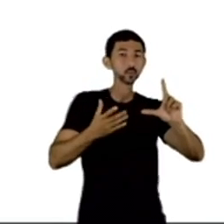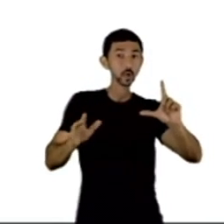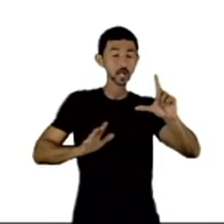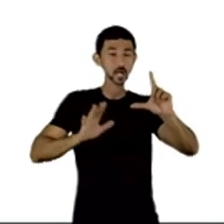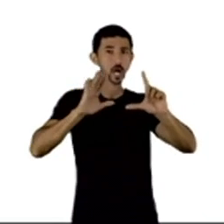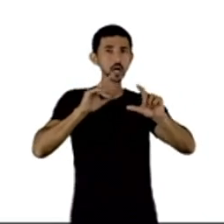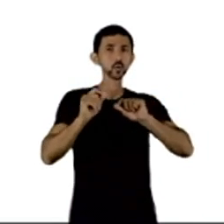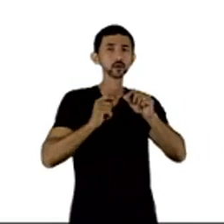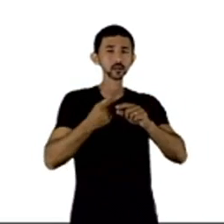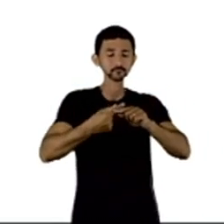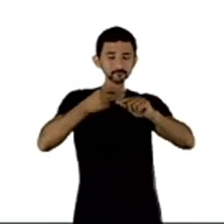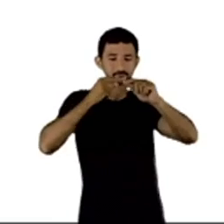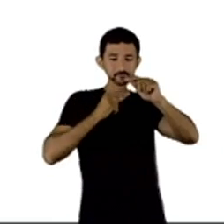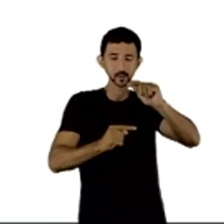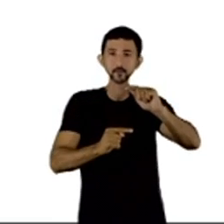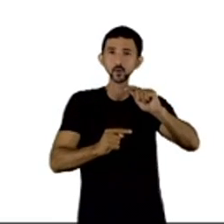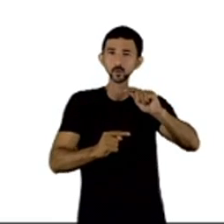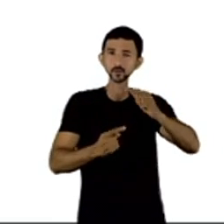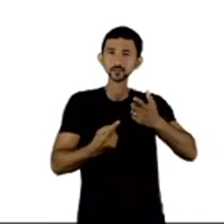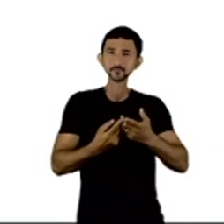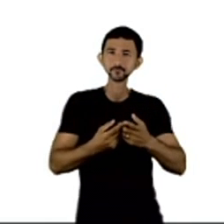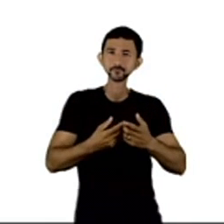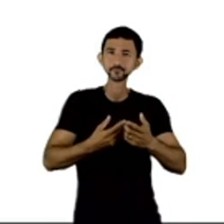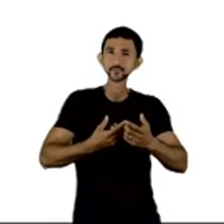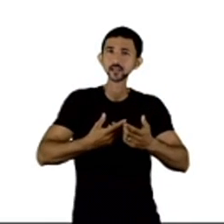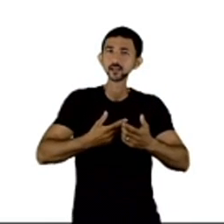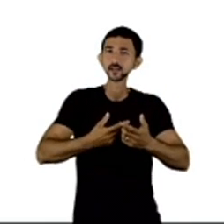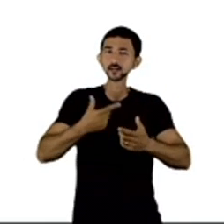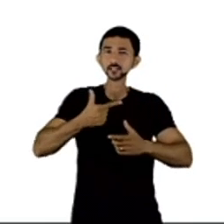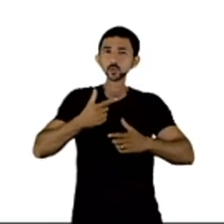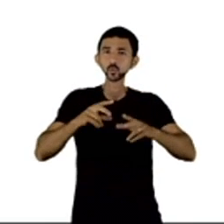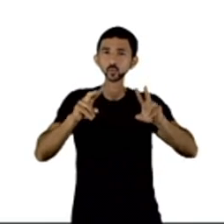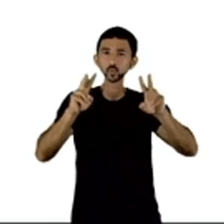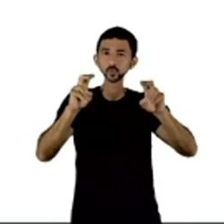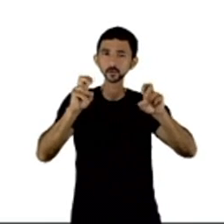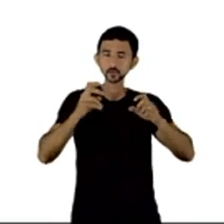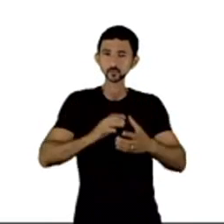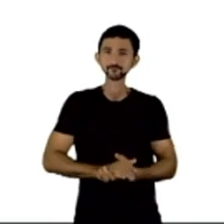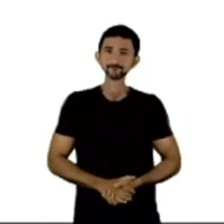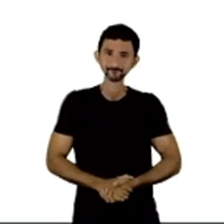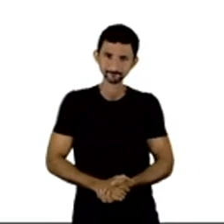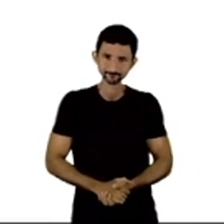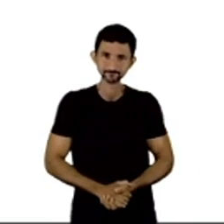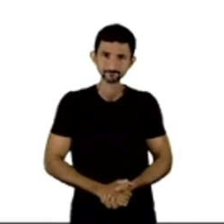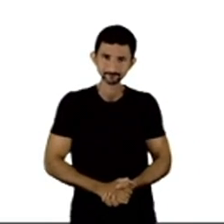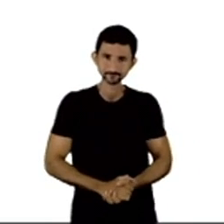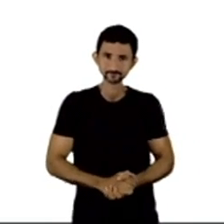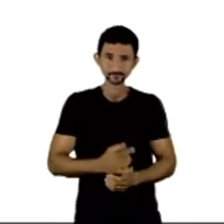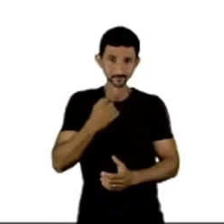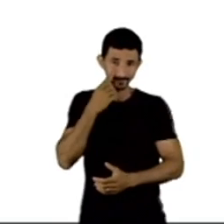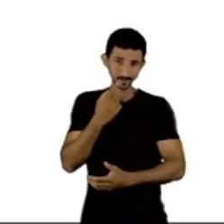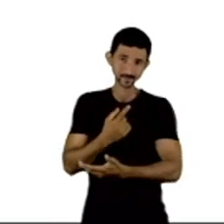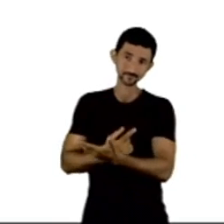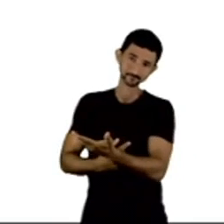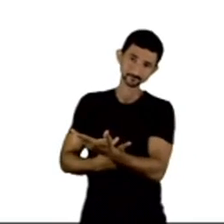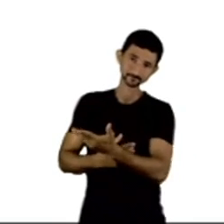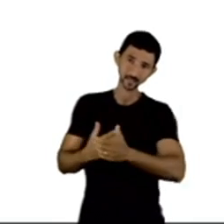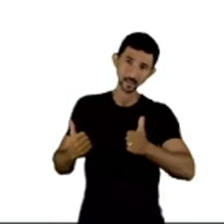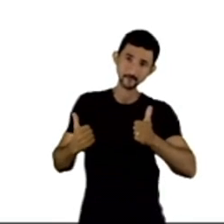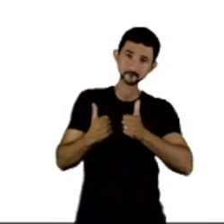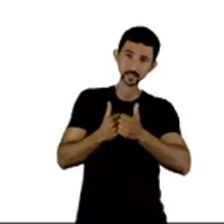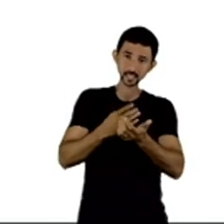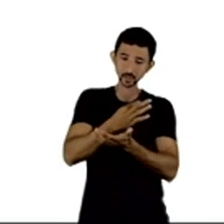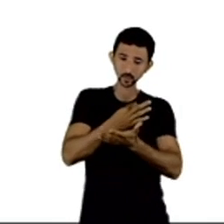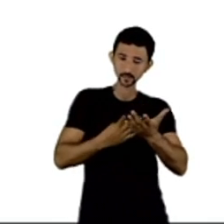O que vem depois é o que a gente chama de título secundário ou subtítulo. É ele que vai nos aproximar um